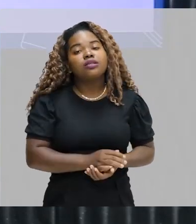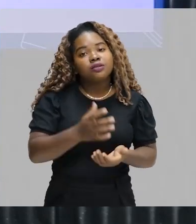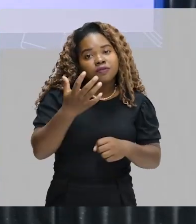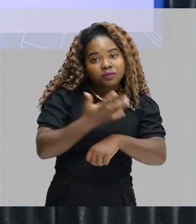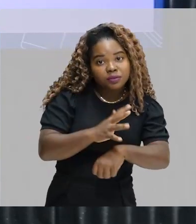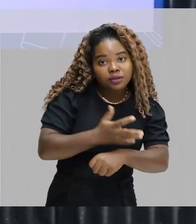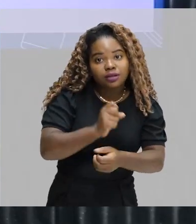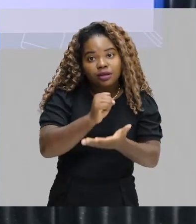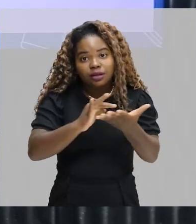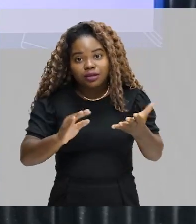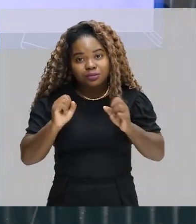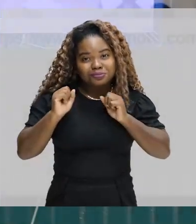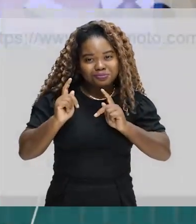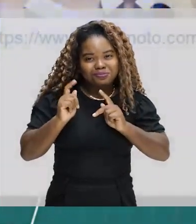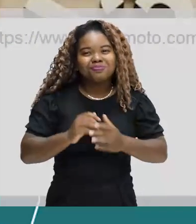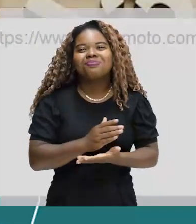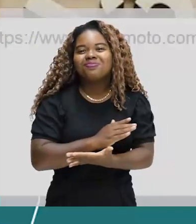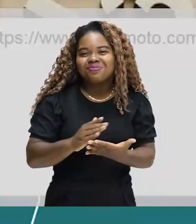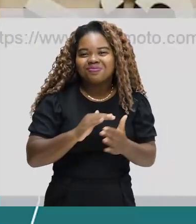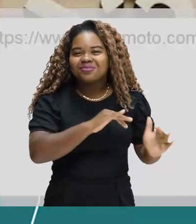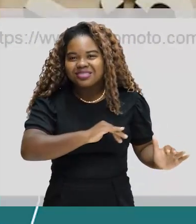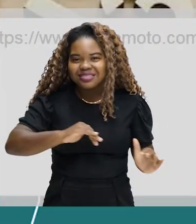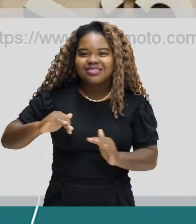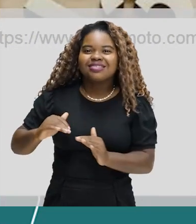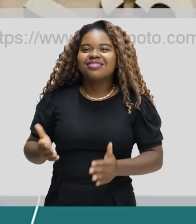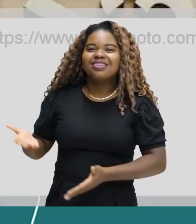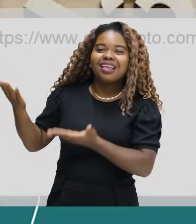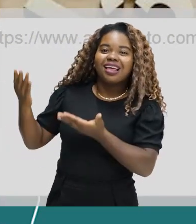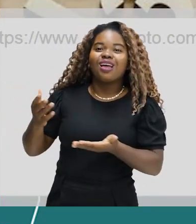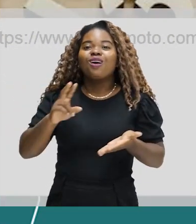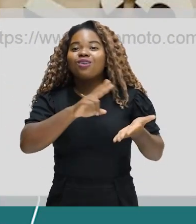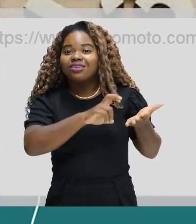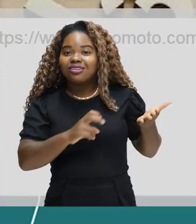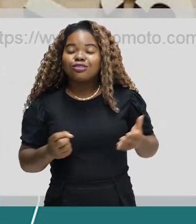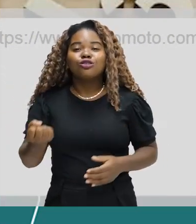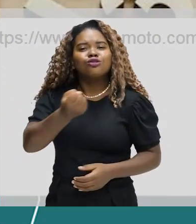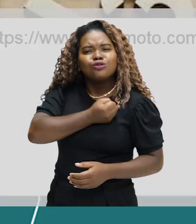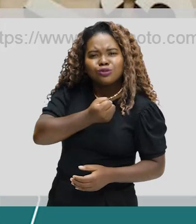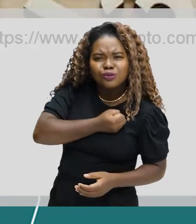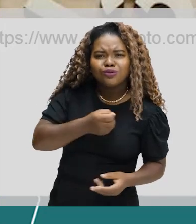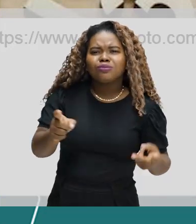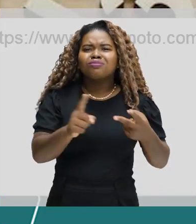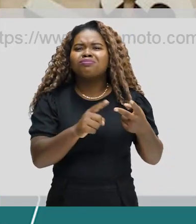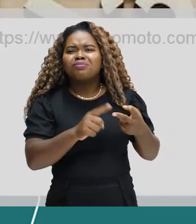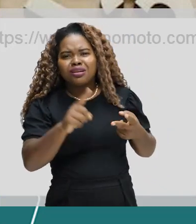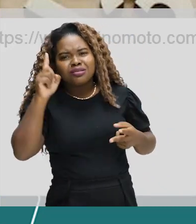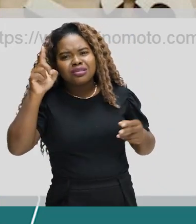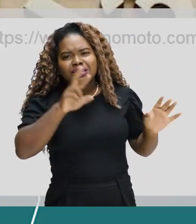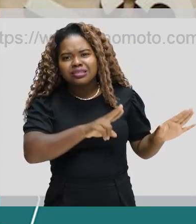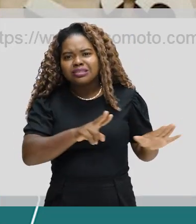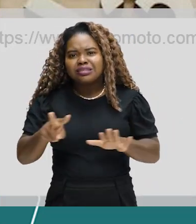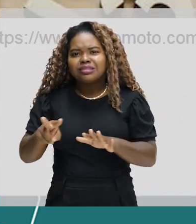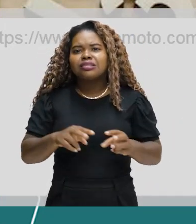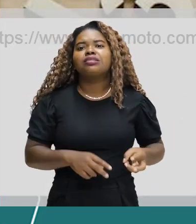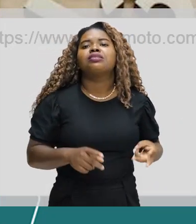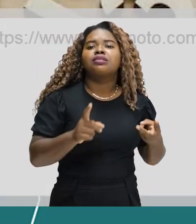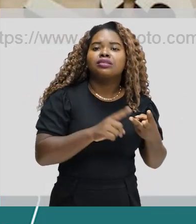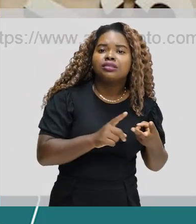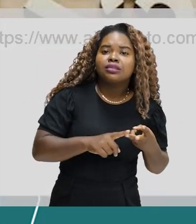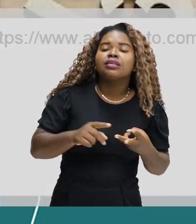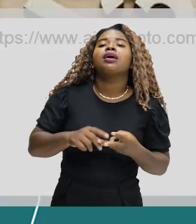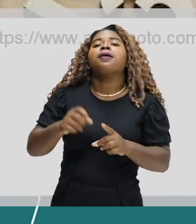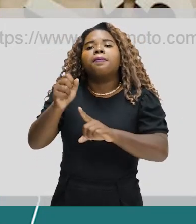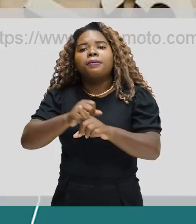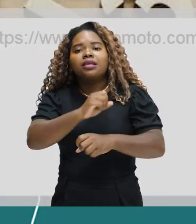parte de vocabulário, bom? Então, olha só. Vocabulário, números, dias de semana, estações do ano, meses do ano,